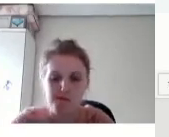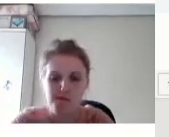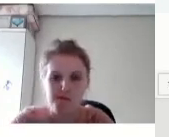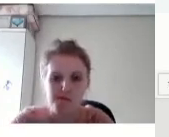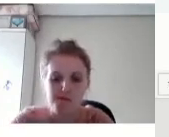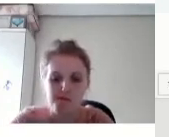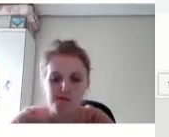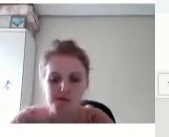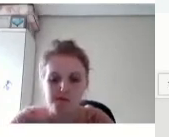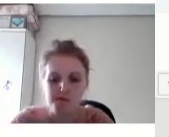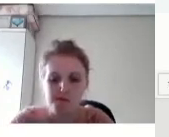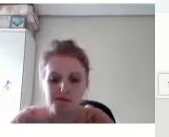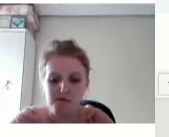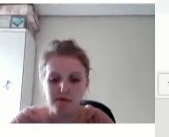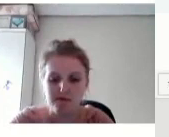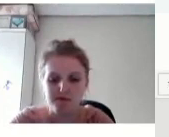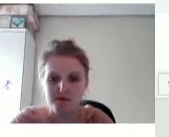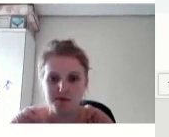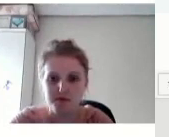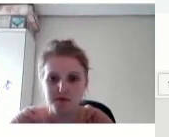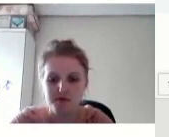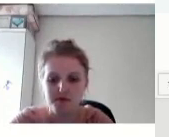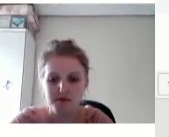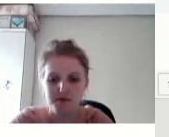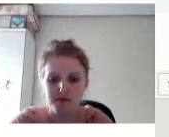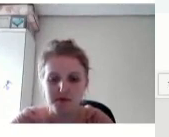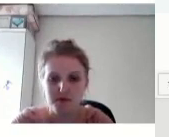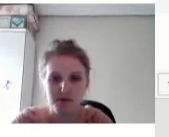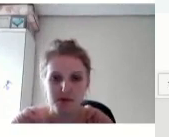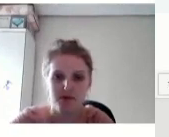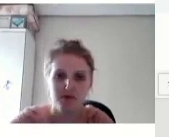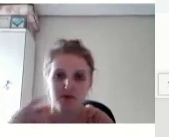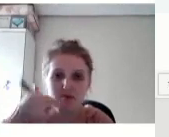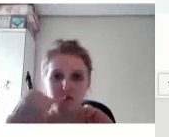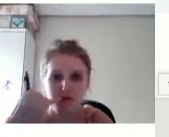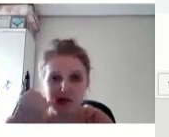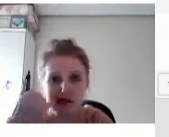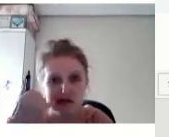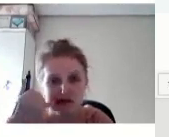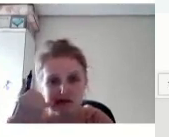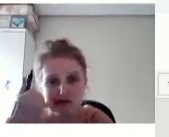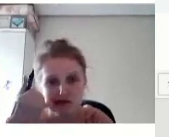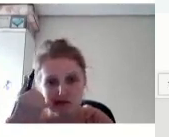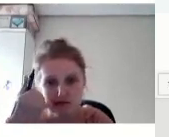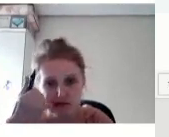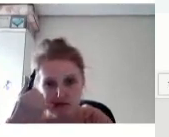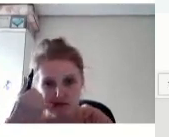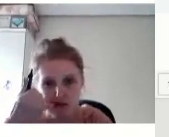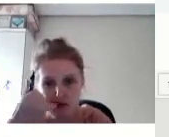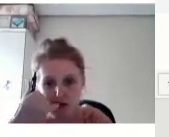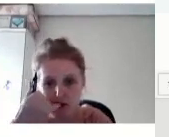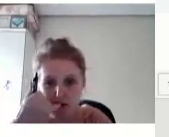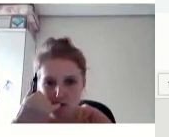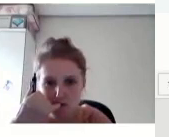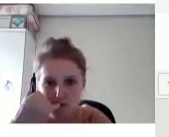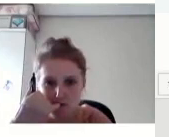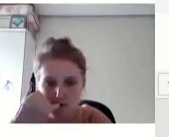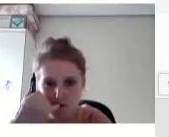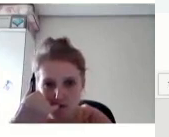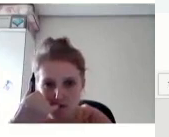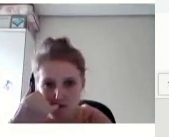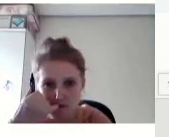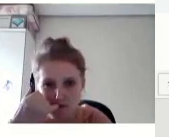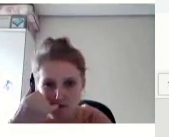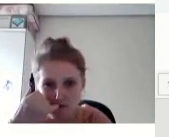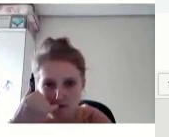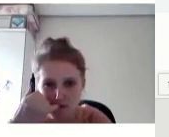onde eu estou com o momento associado a uma determinada coordenada generalizada, né? Nesse mecânica clássica, esses